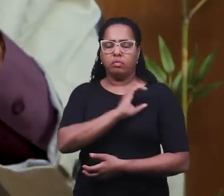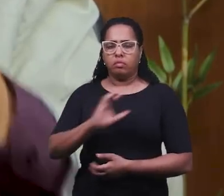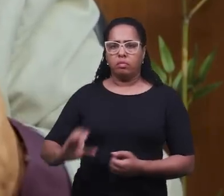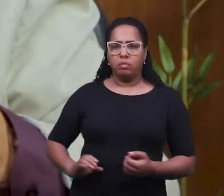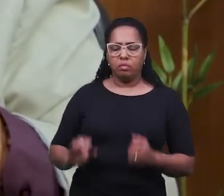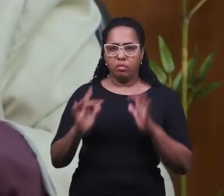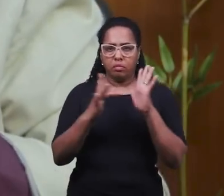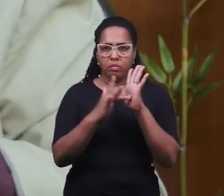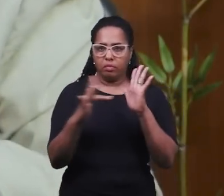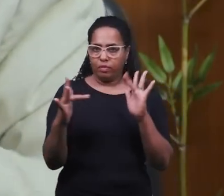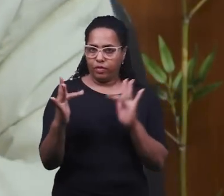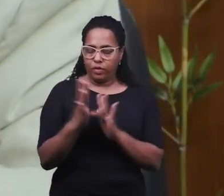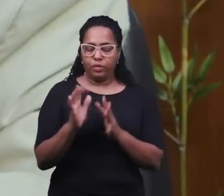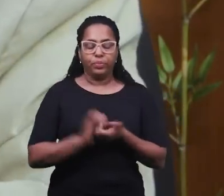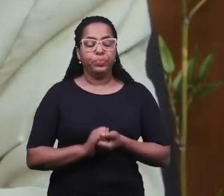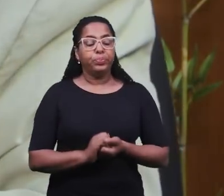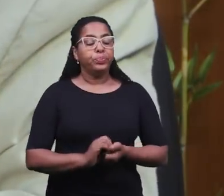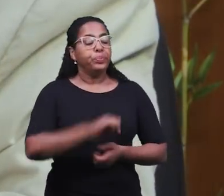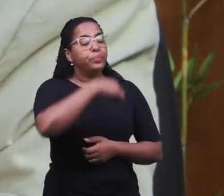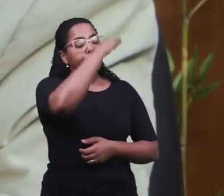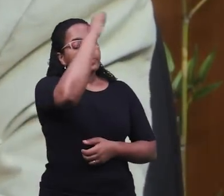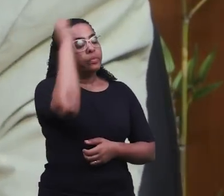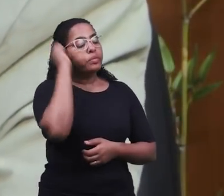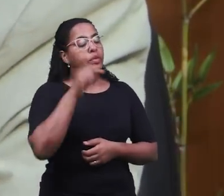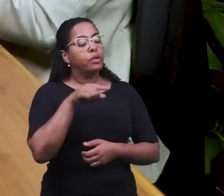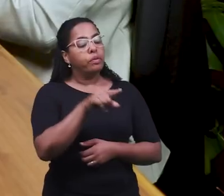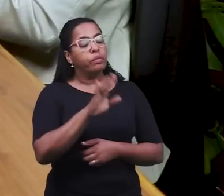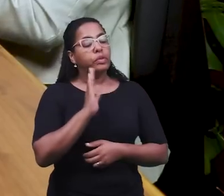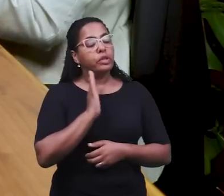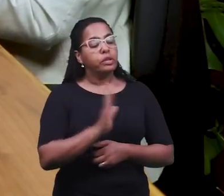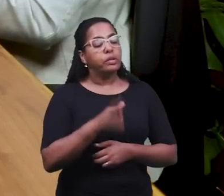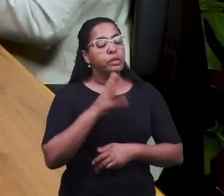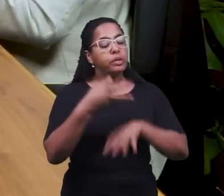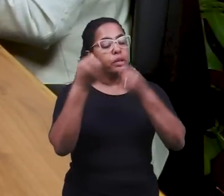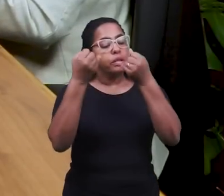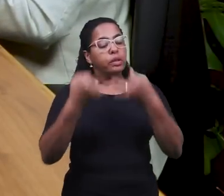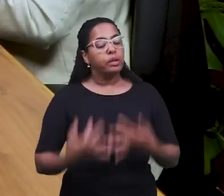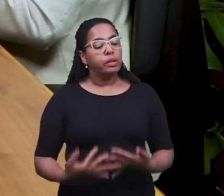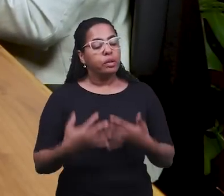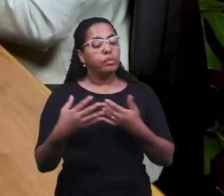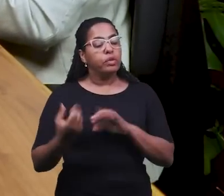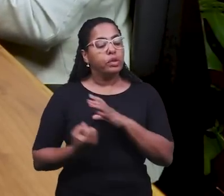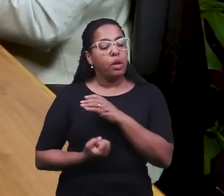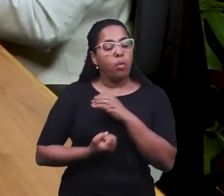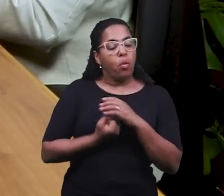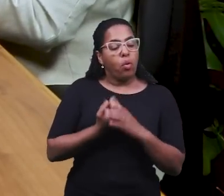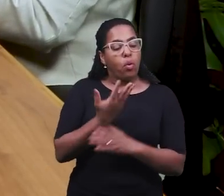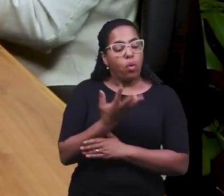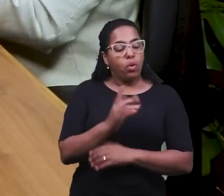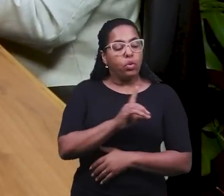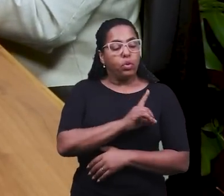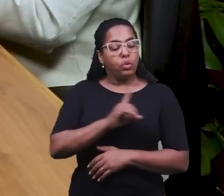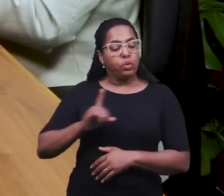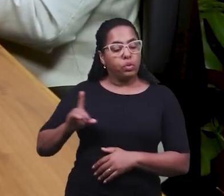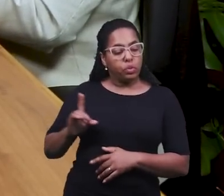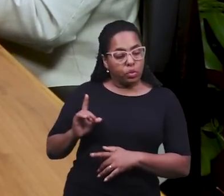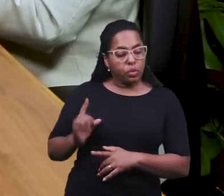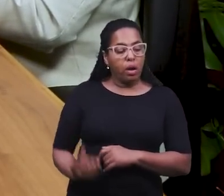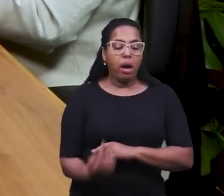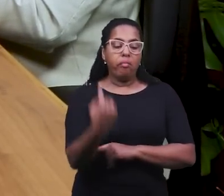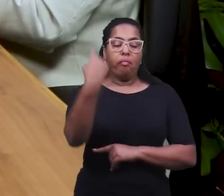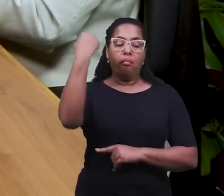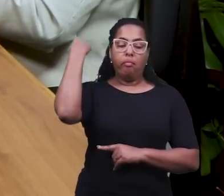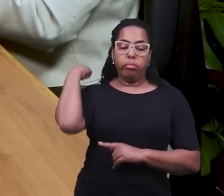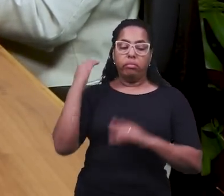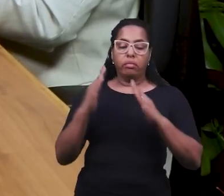Cristo Jesus. Amadeu, você já abordou aqui a origem do diaconato na igreja